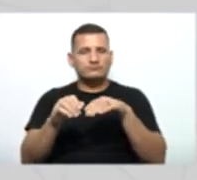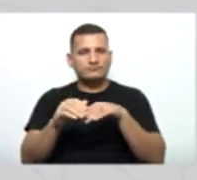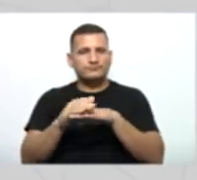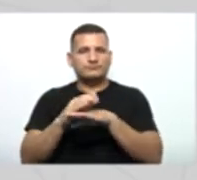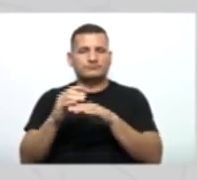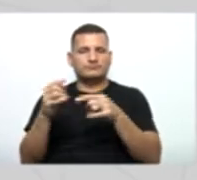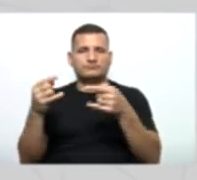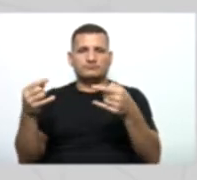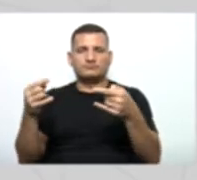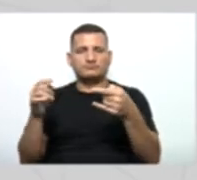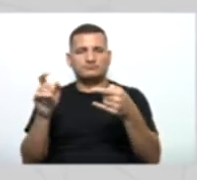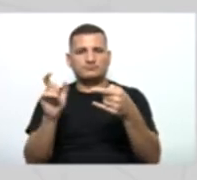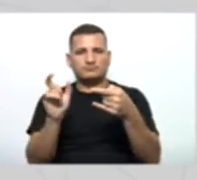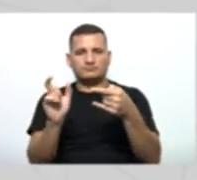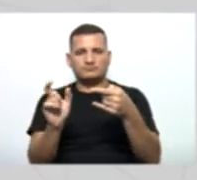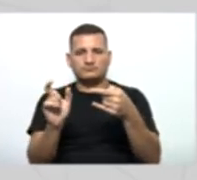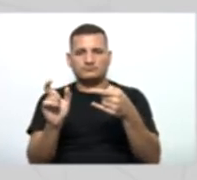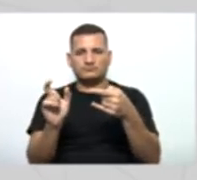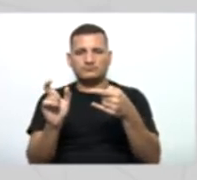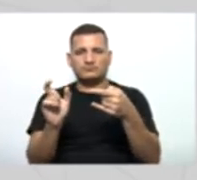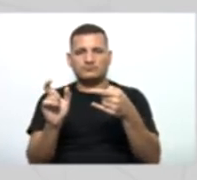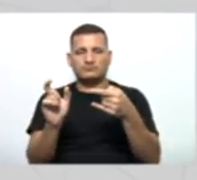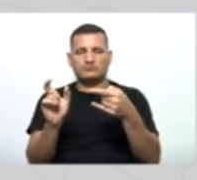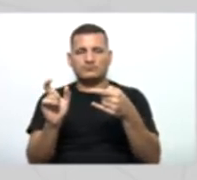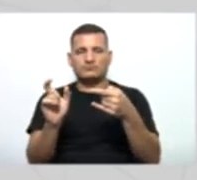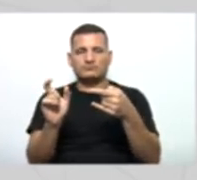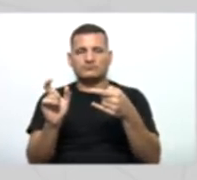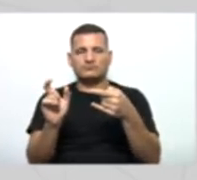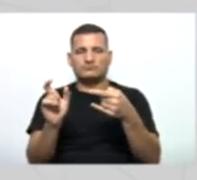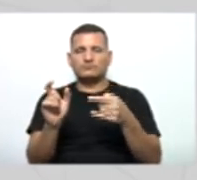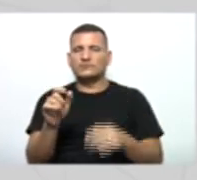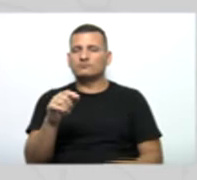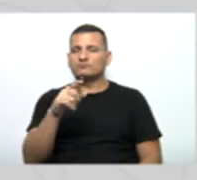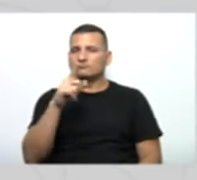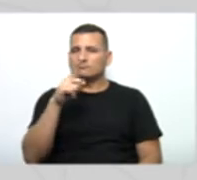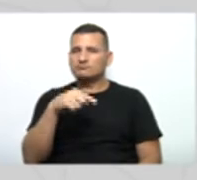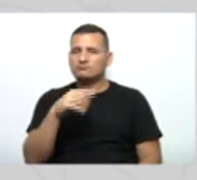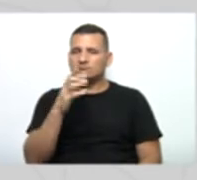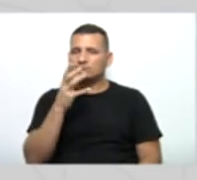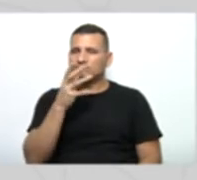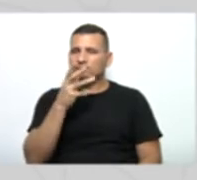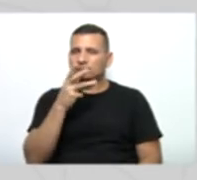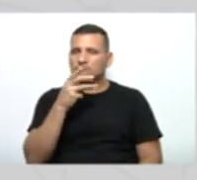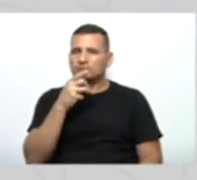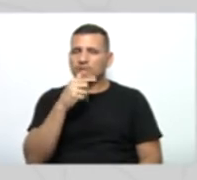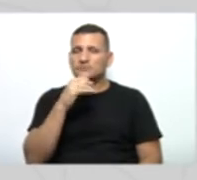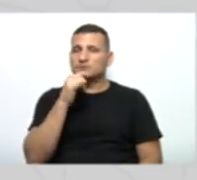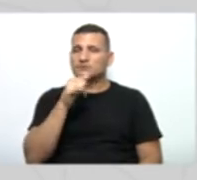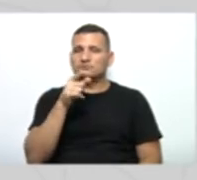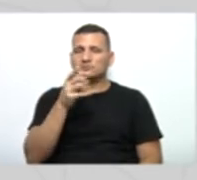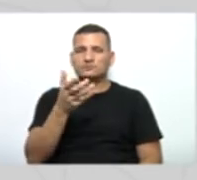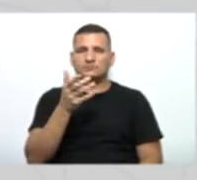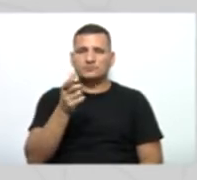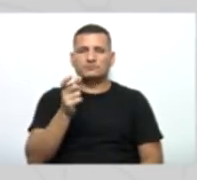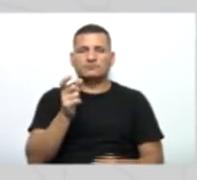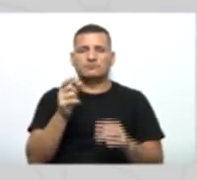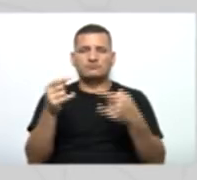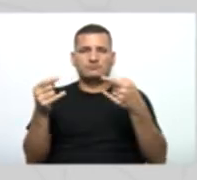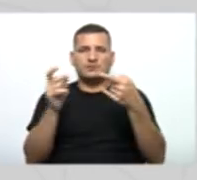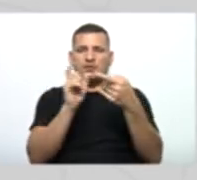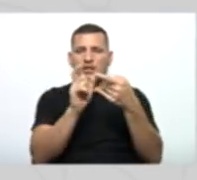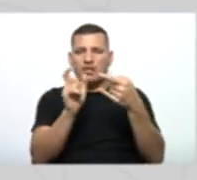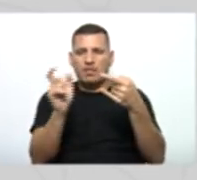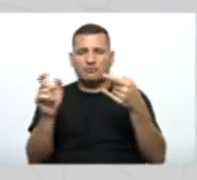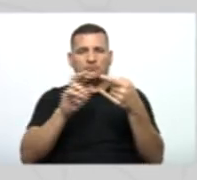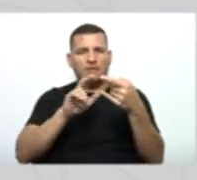forma que nós vimos, ela é um pouco demorada caso você queira inserir vários valores ao mesmo tempo. Se